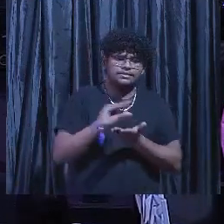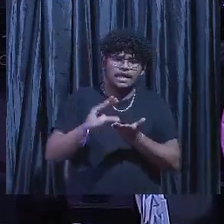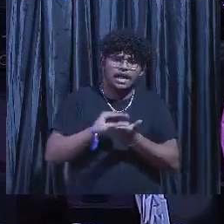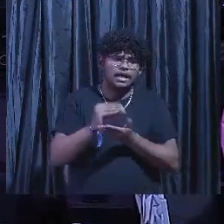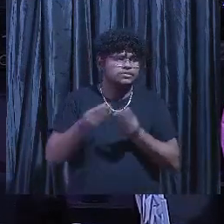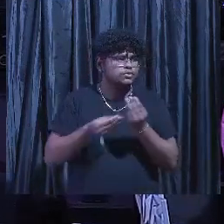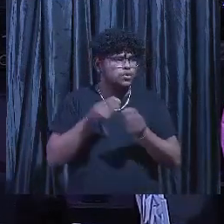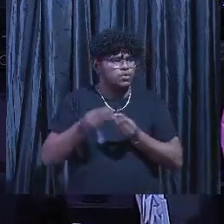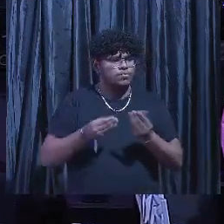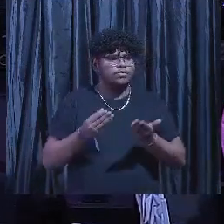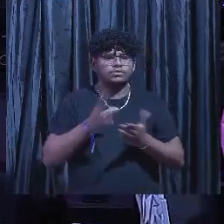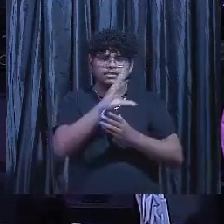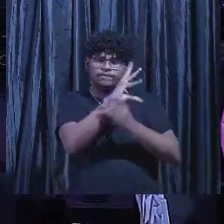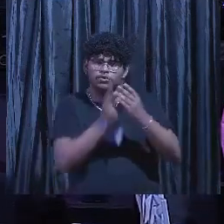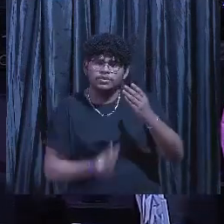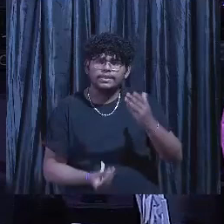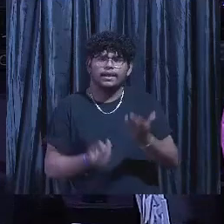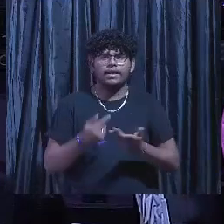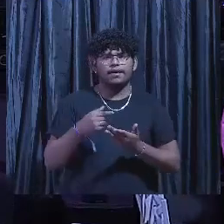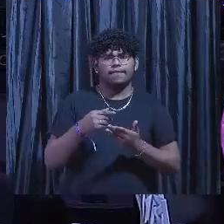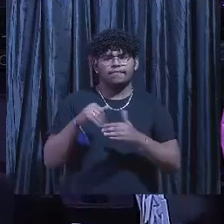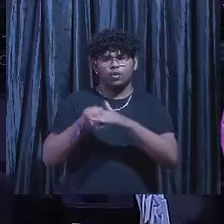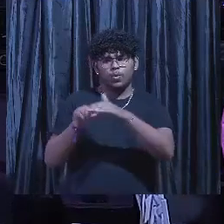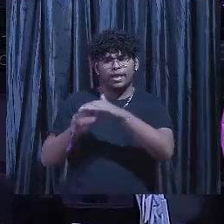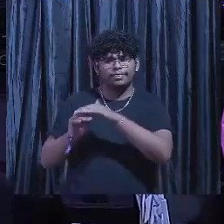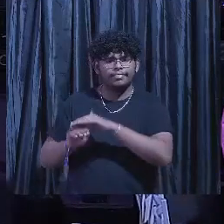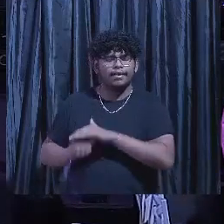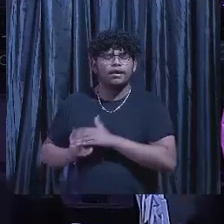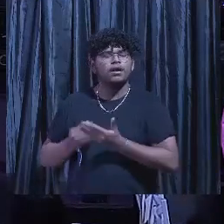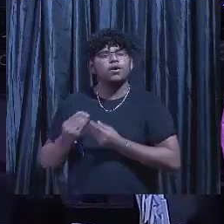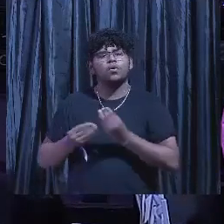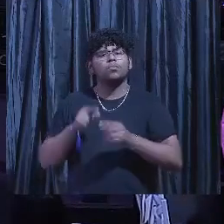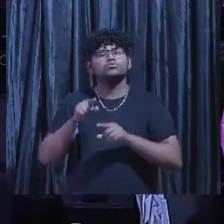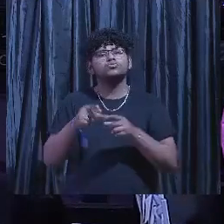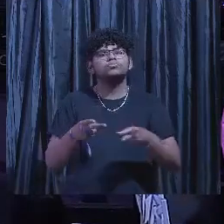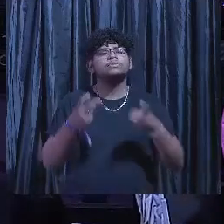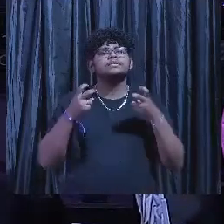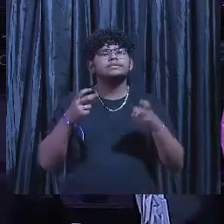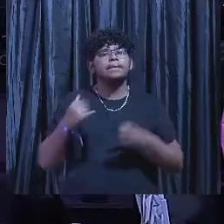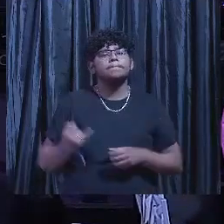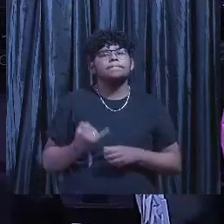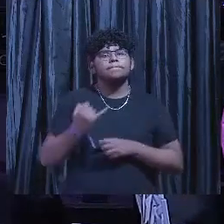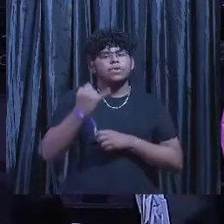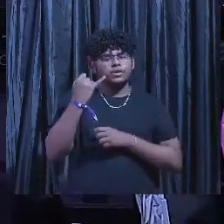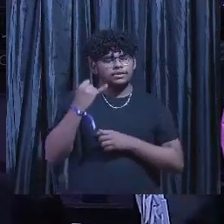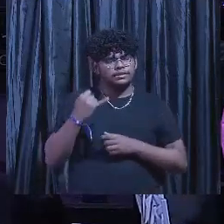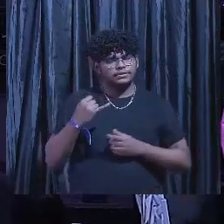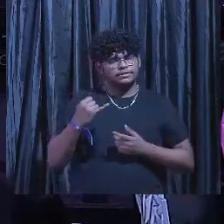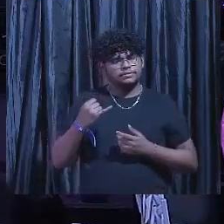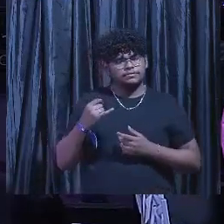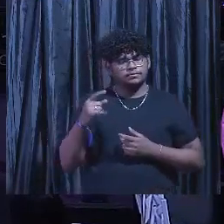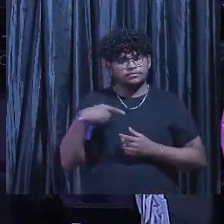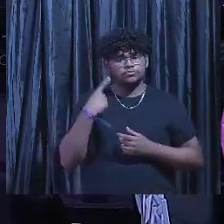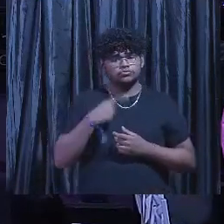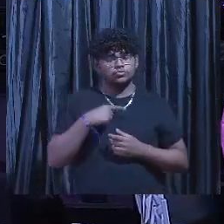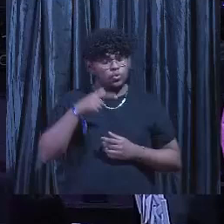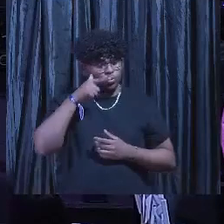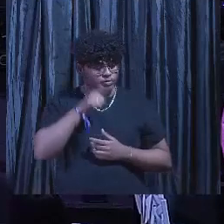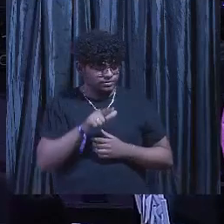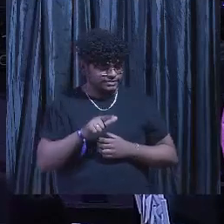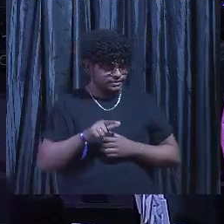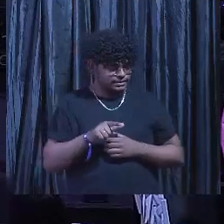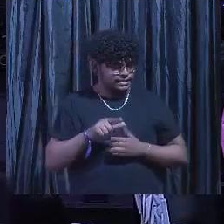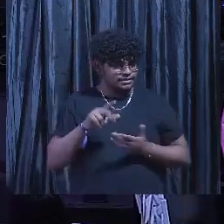dado, arquivar e etc. Qual é a tua percepção, assim, né, da importância de a gente conseguir traduzir esses conceitos,